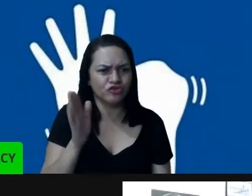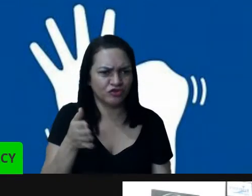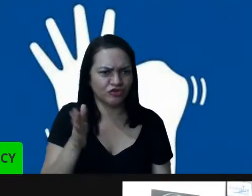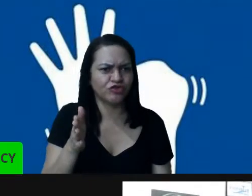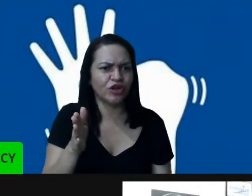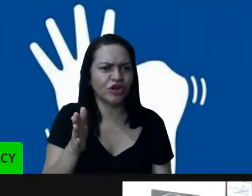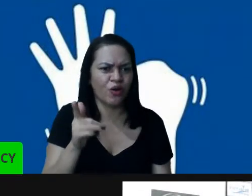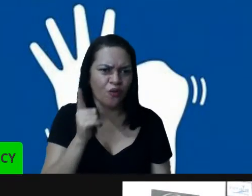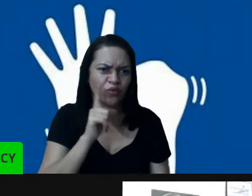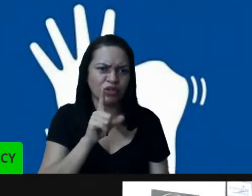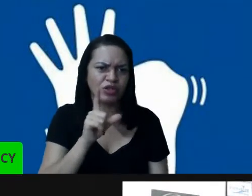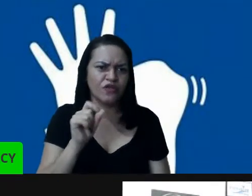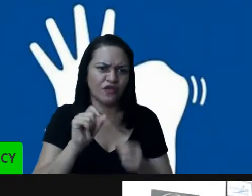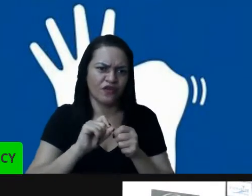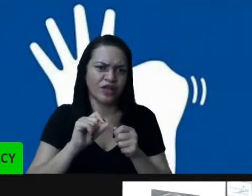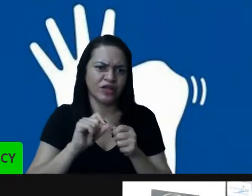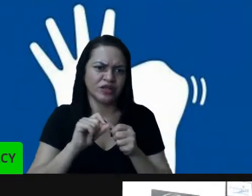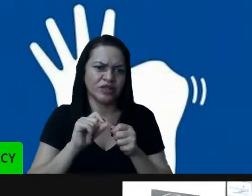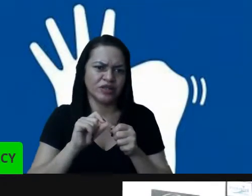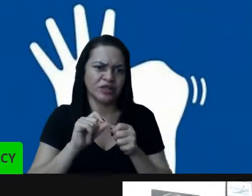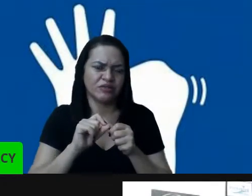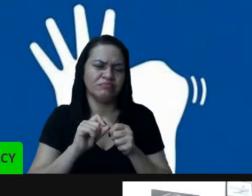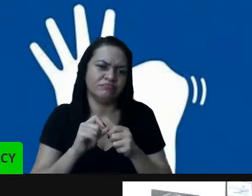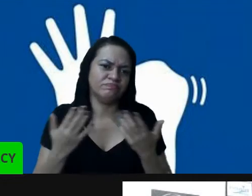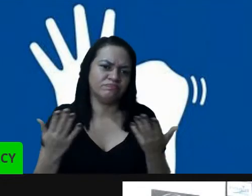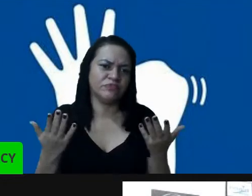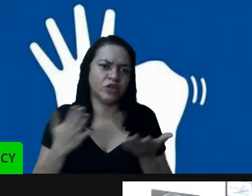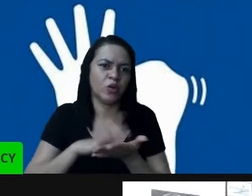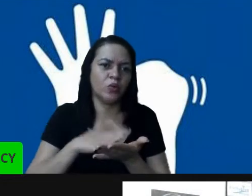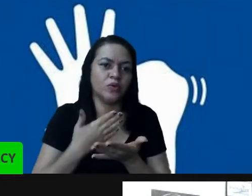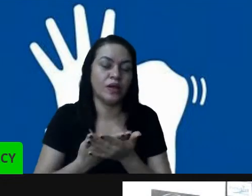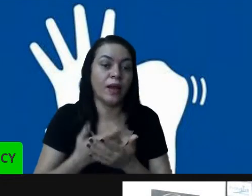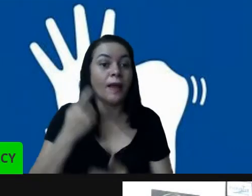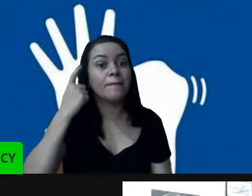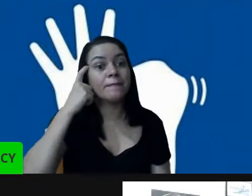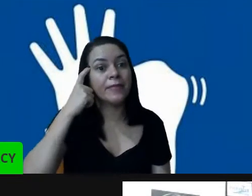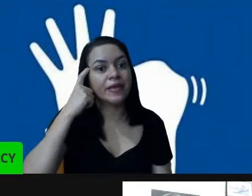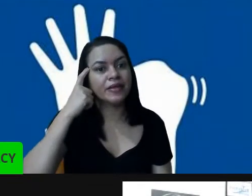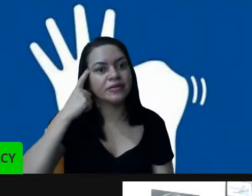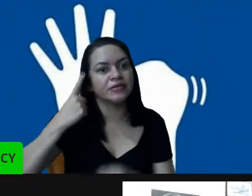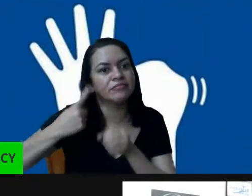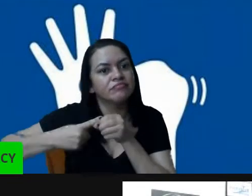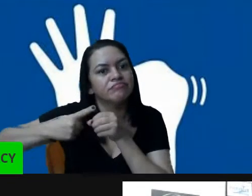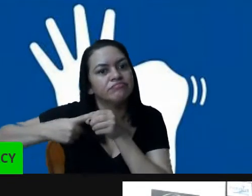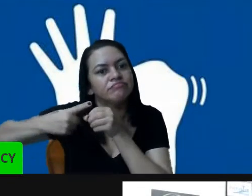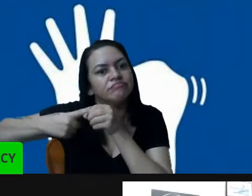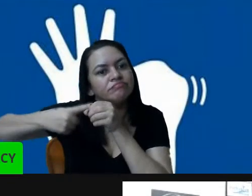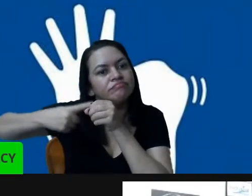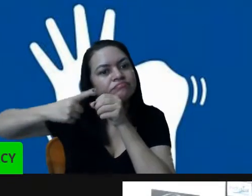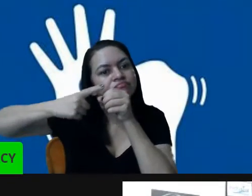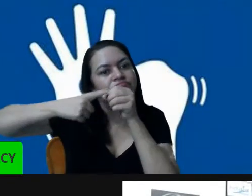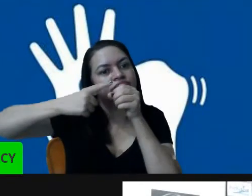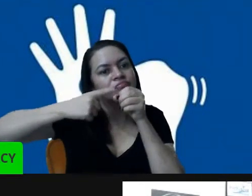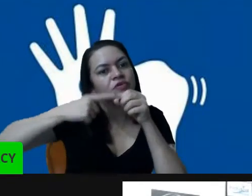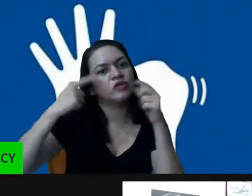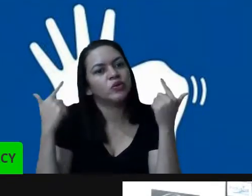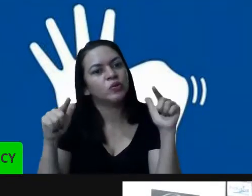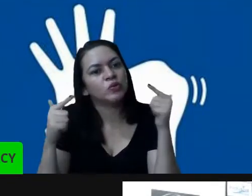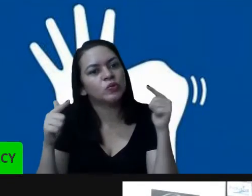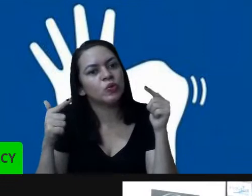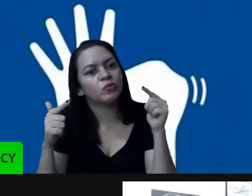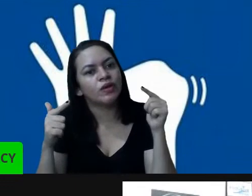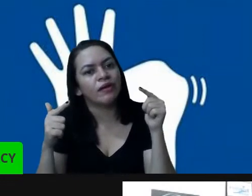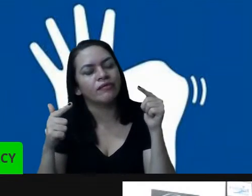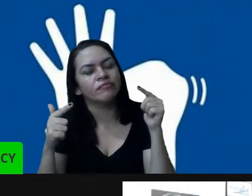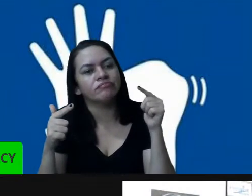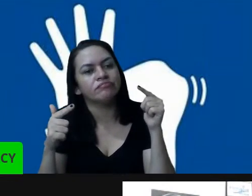que minimamente a gente faz, né? Imagine os interiores que não tem um acesso à internet, né? Não tem